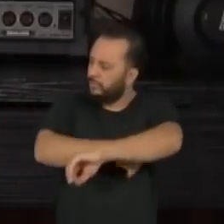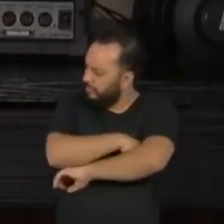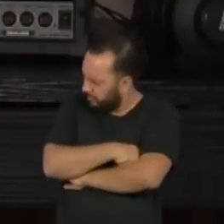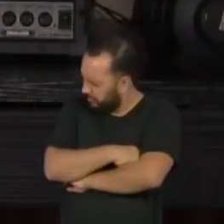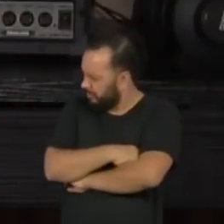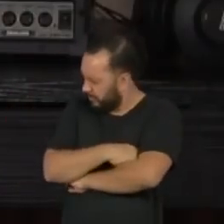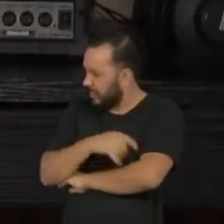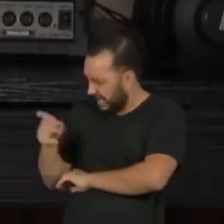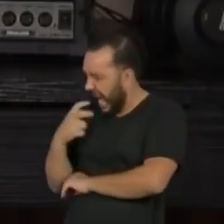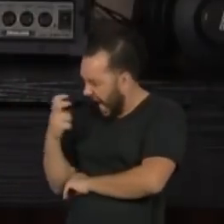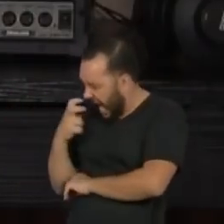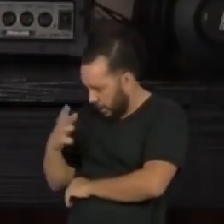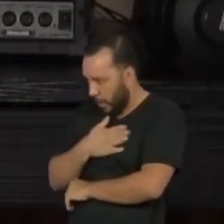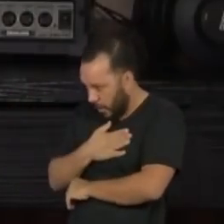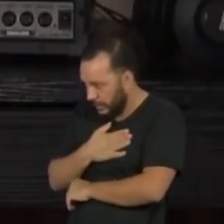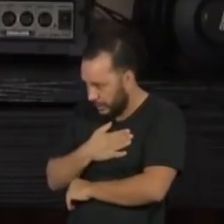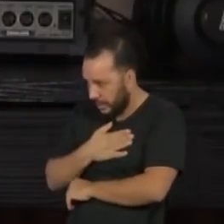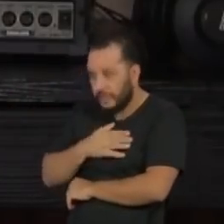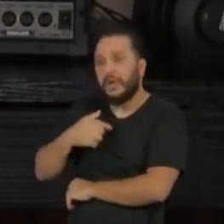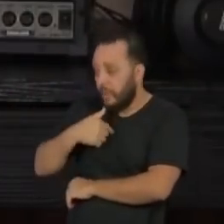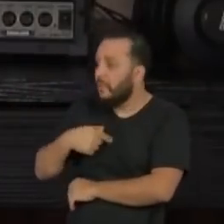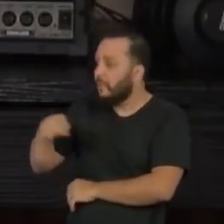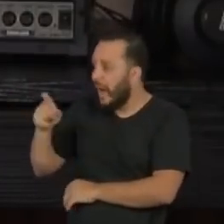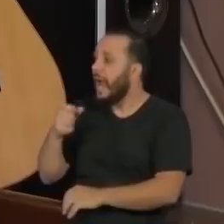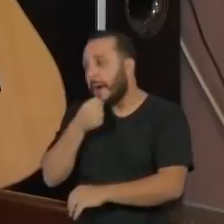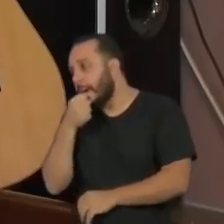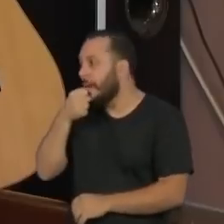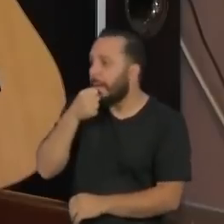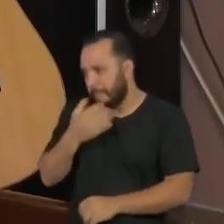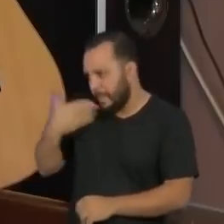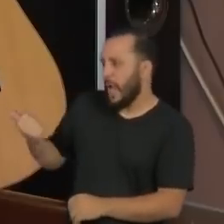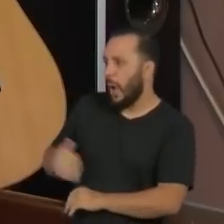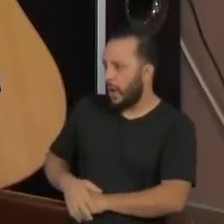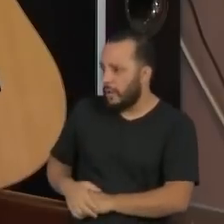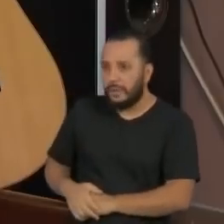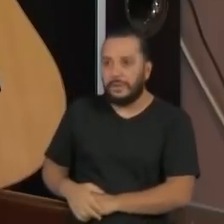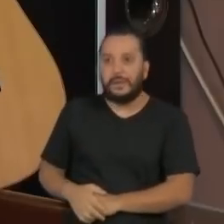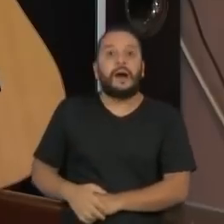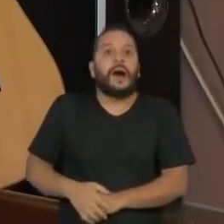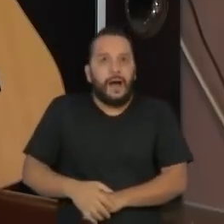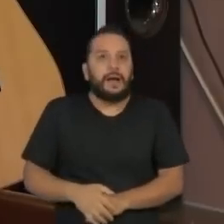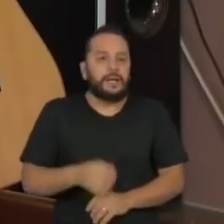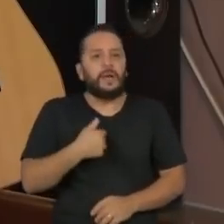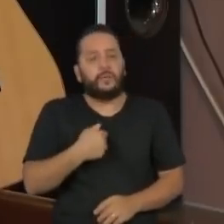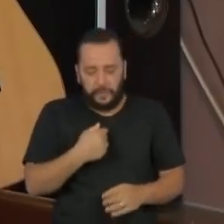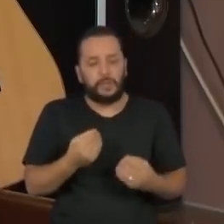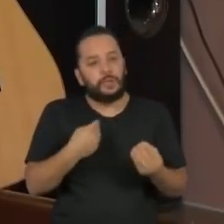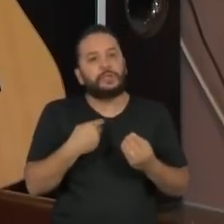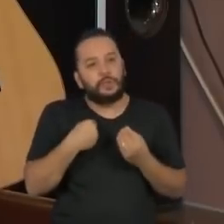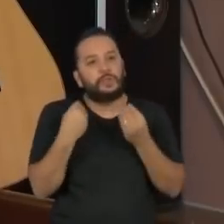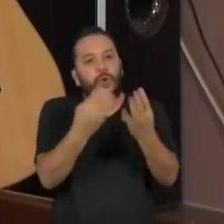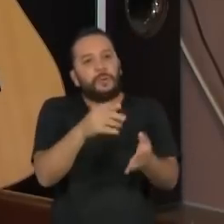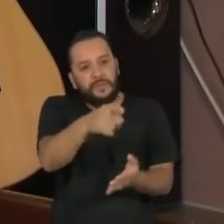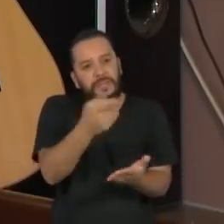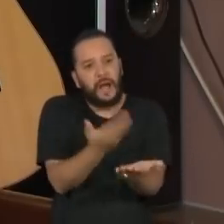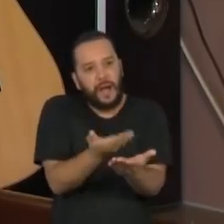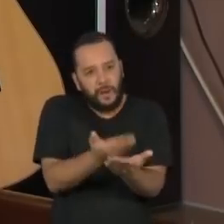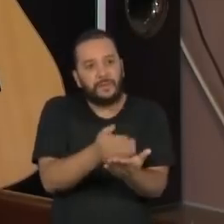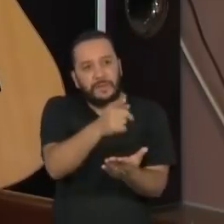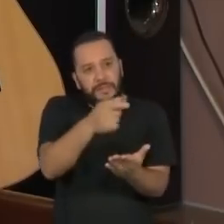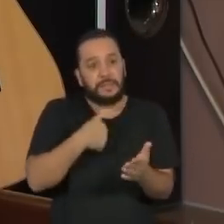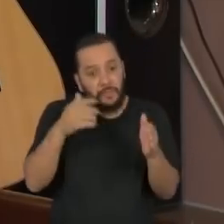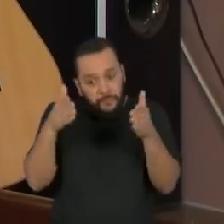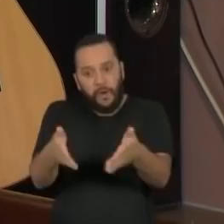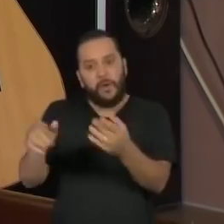para mim e falou assim, você gosta de gritar? Quer fazer aula de canto? Já pensou nisso? Filha, eu te dou apoio. Então, se você tiver mais tempo para se dedicar